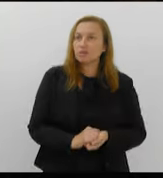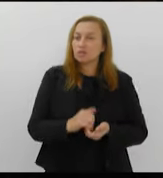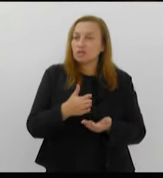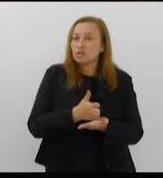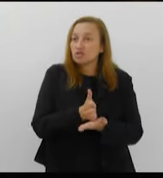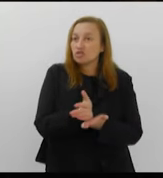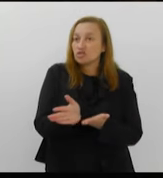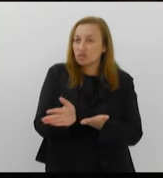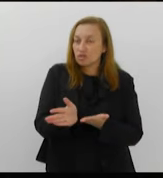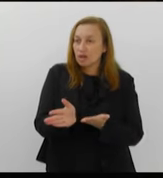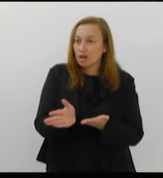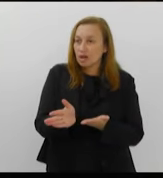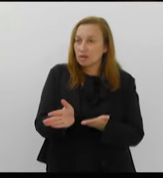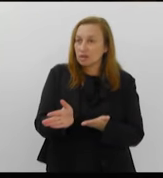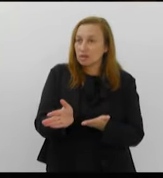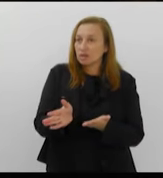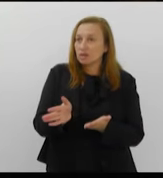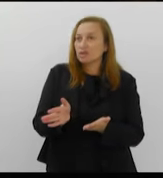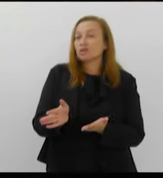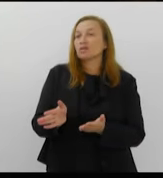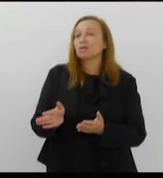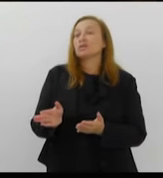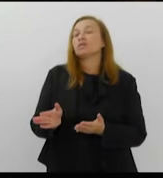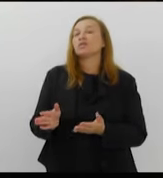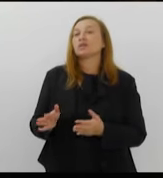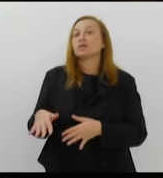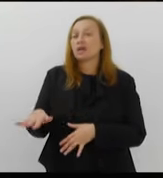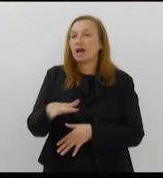desviado para garantir os ganhos do setor privado.